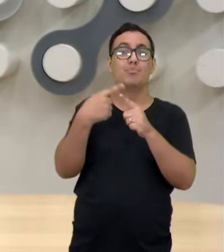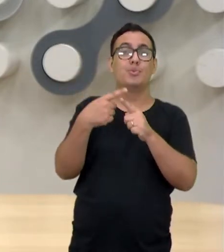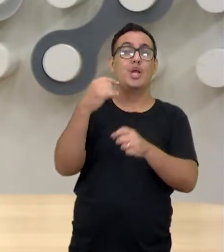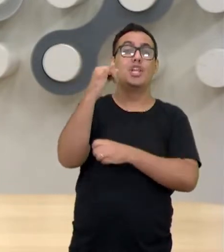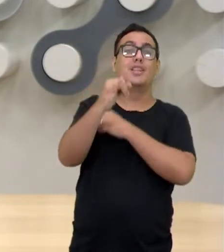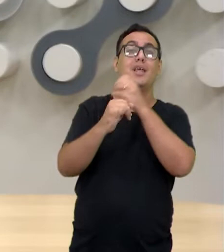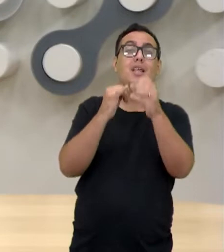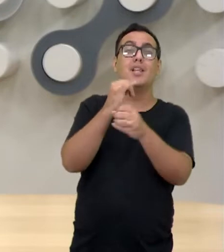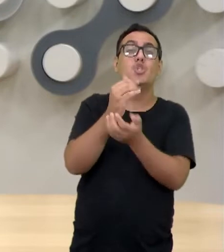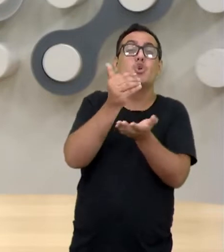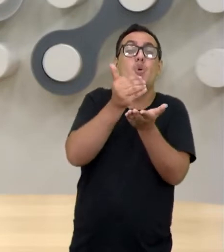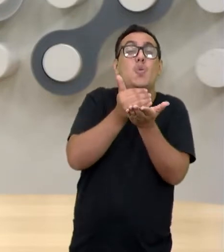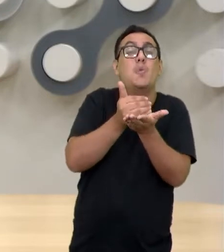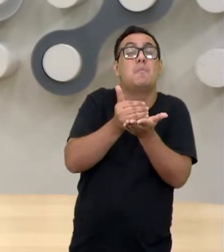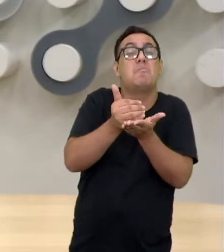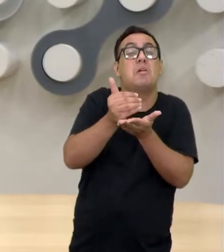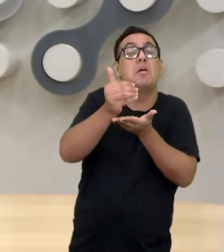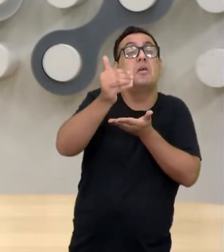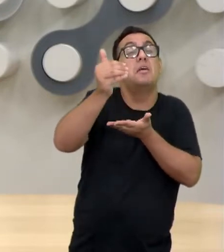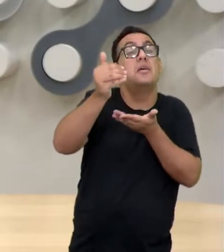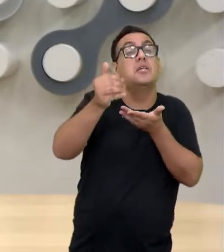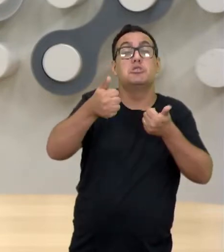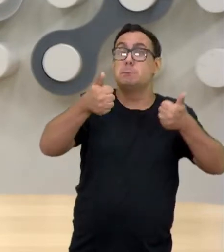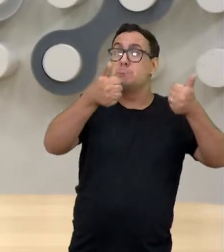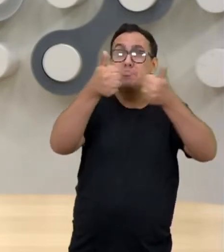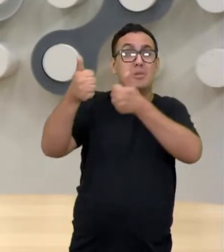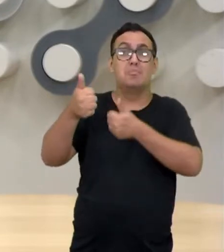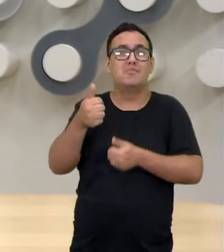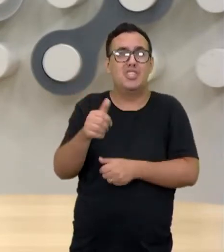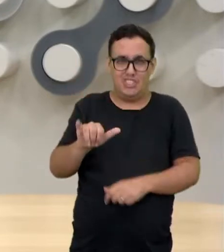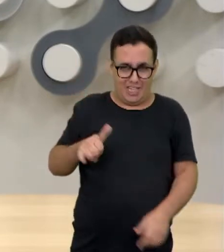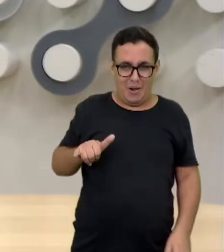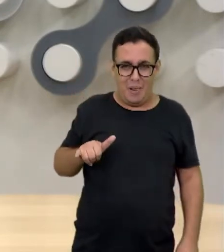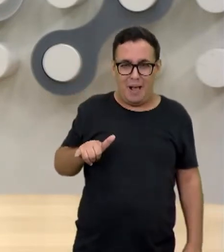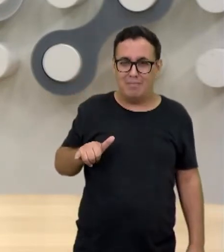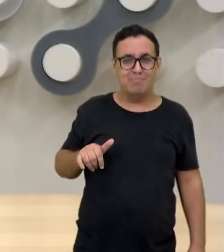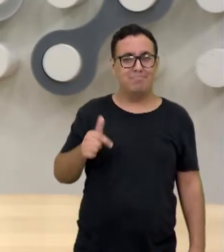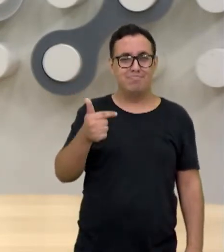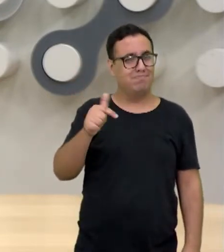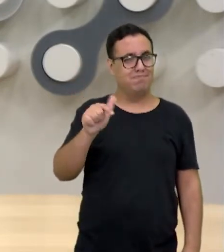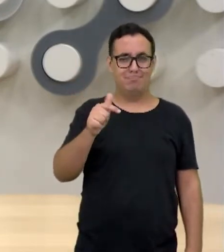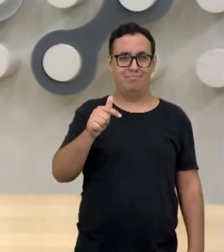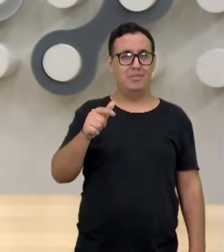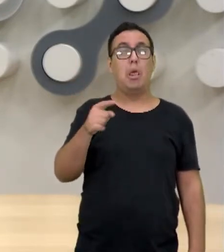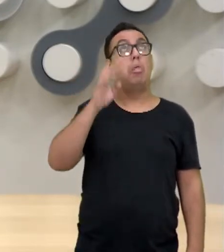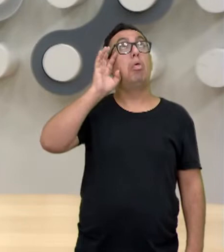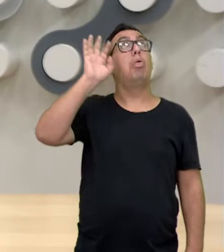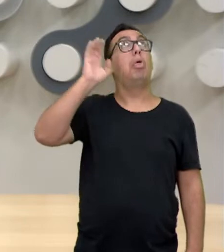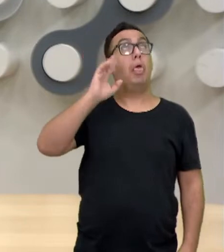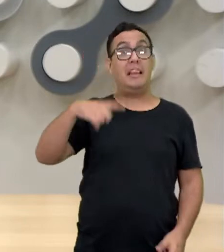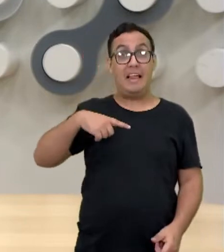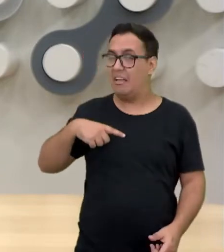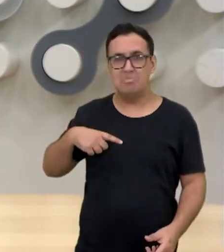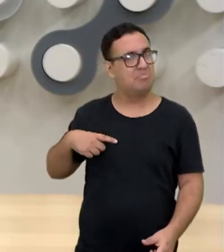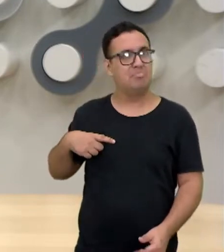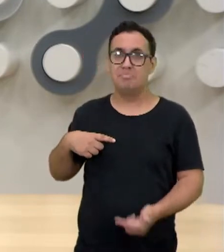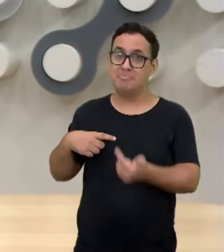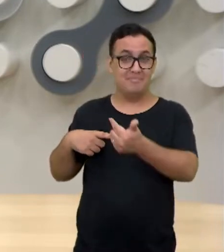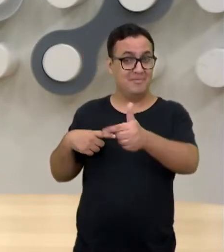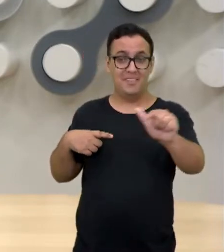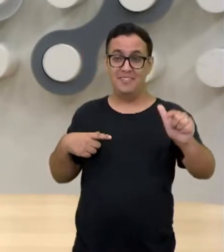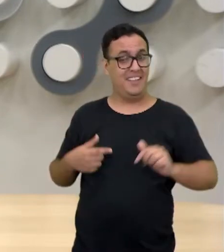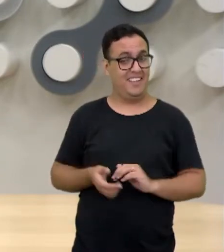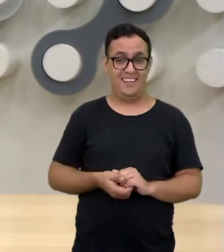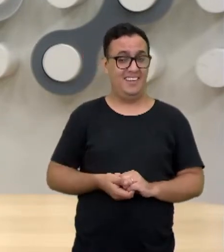estava começando, não era tão utilizada, smartphone, então, a gente nem sonhava em ter, né? Então, a gente não tinha